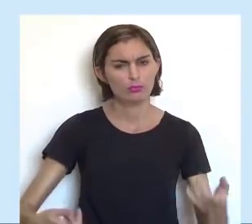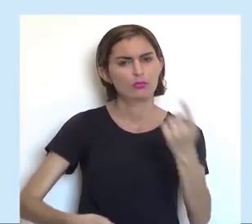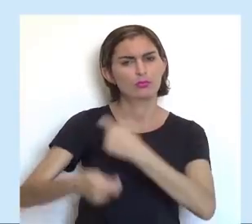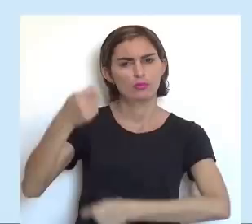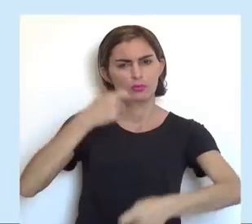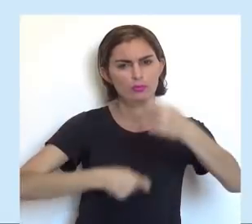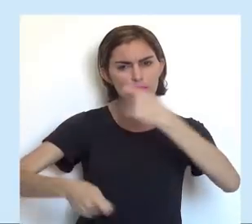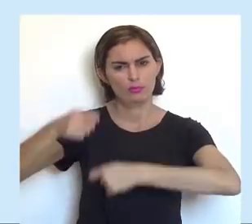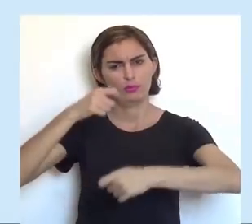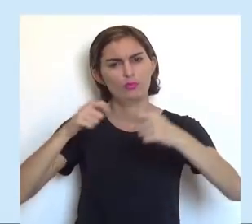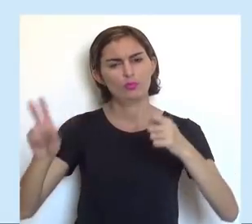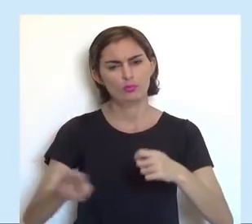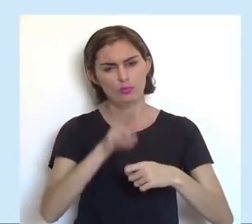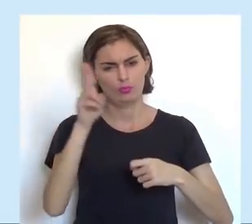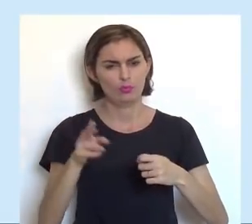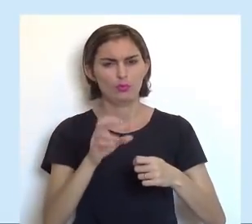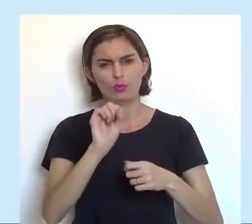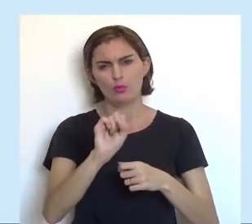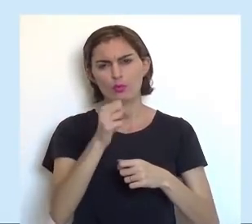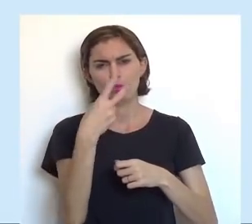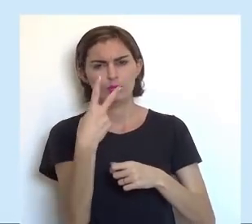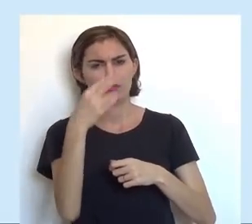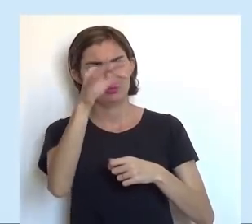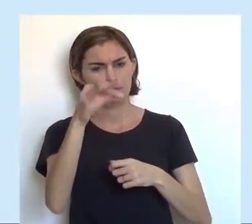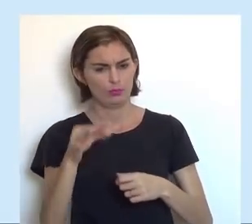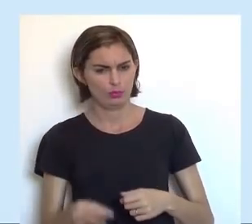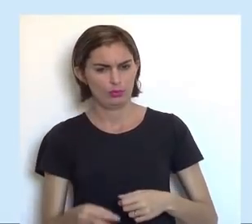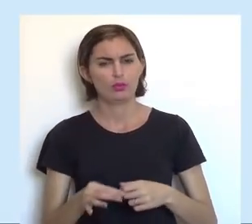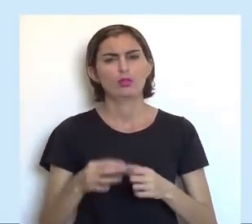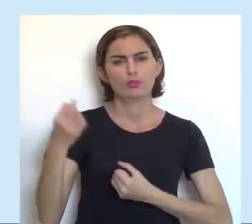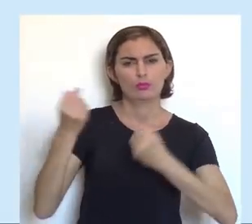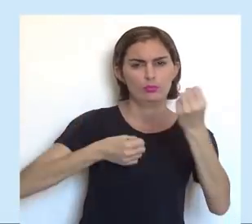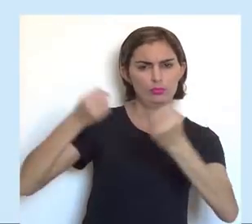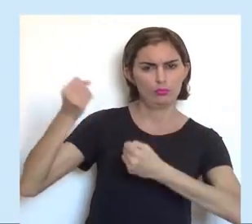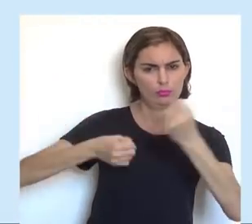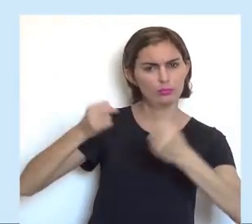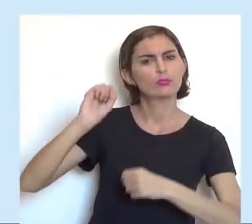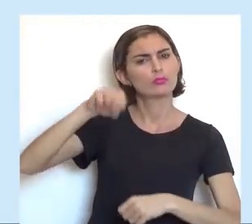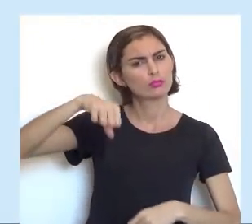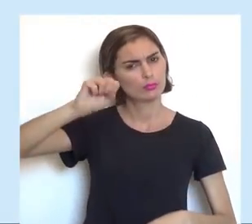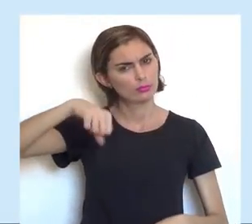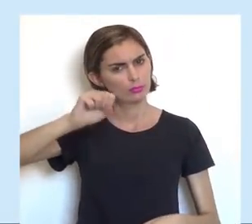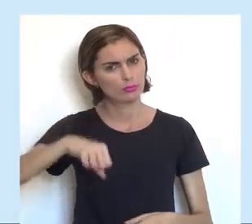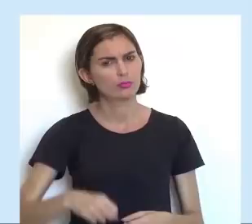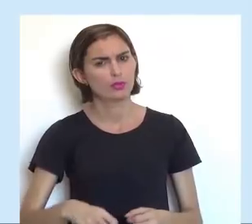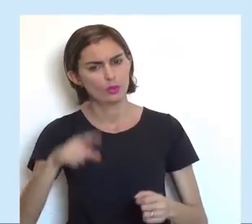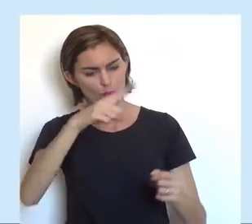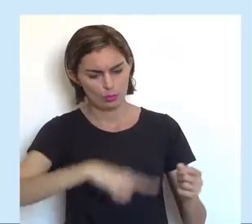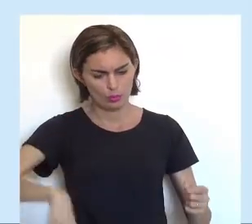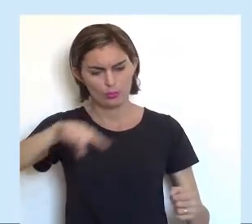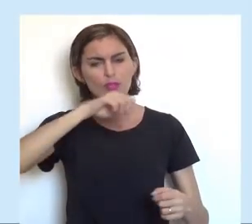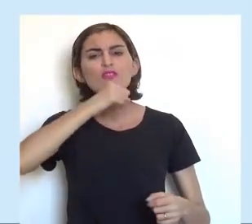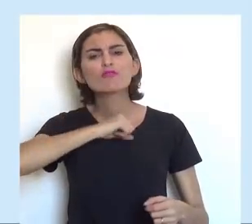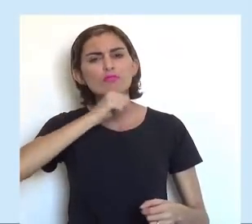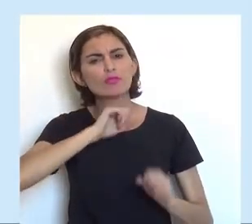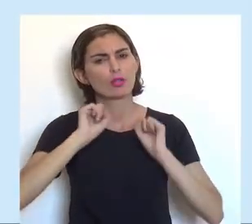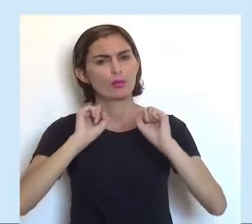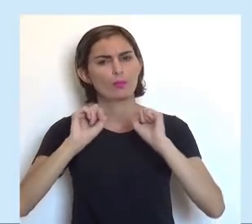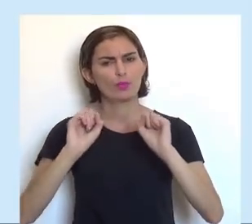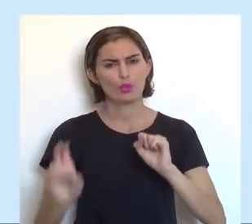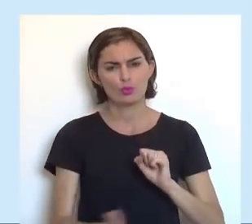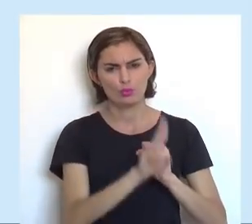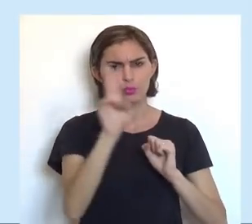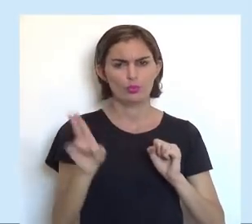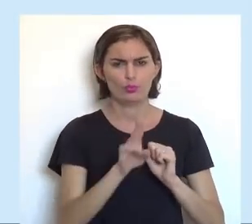é o consumidor, cerca de 82% é o automobilístico. Sim, do pneu inservível, ele